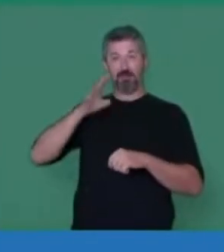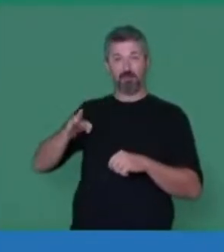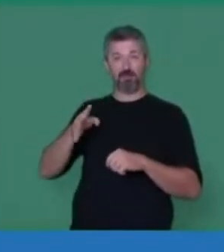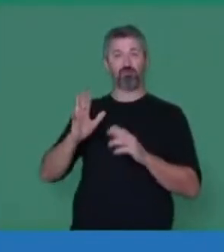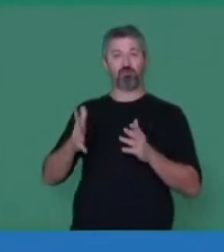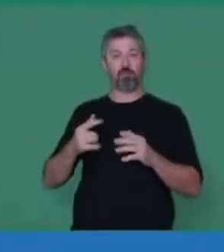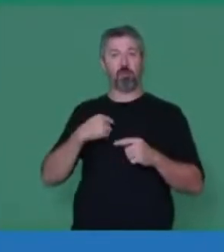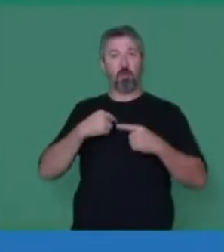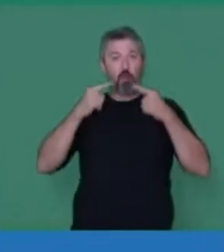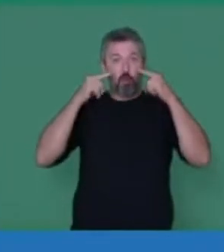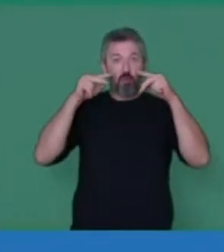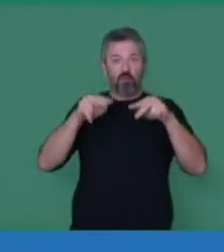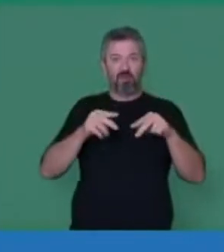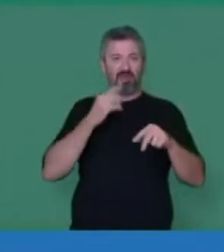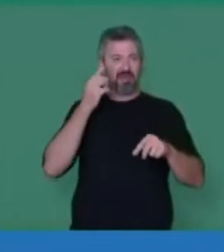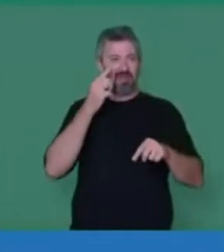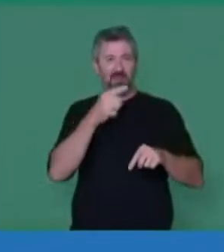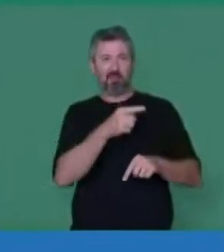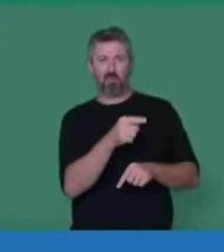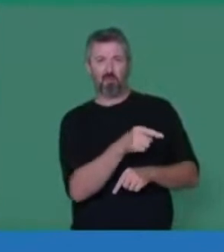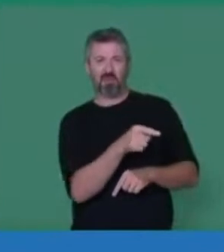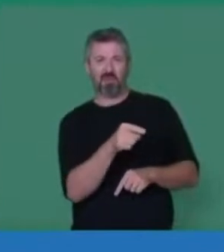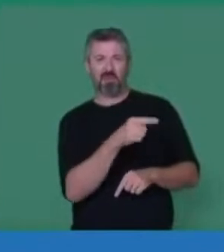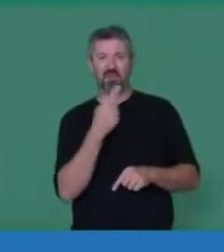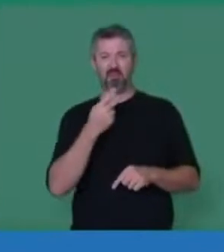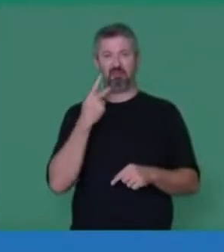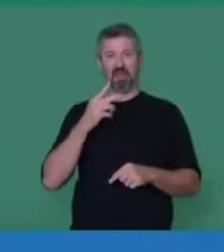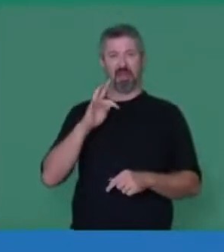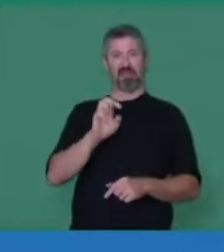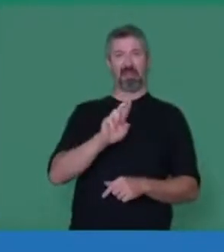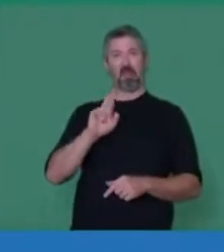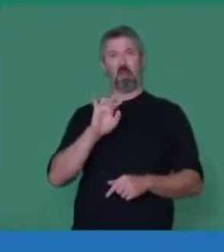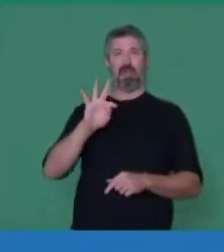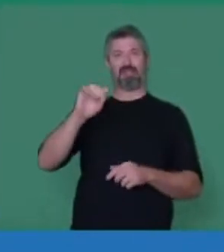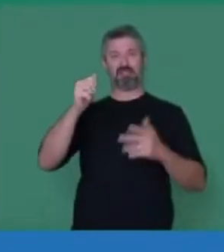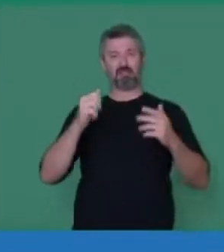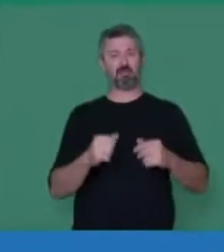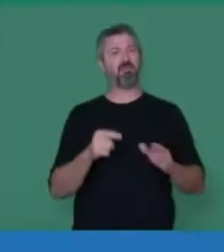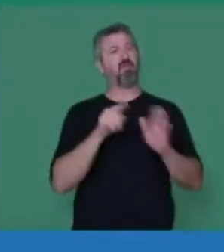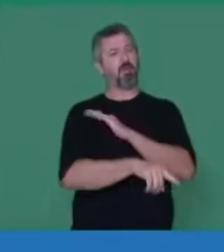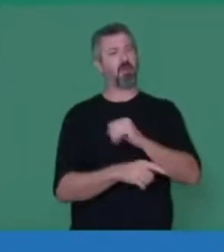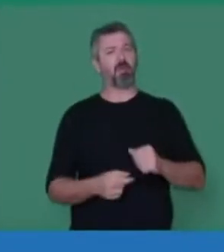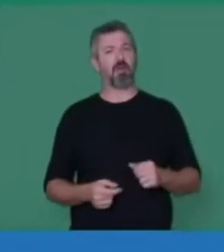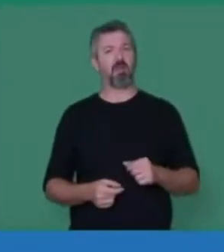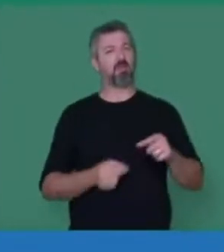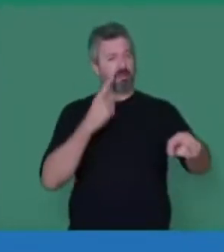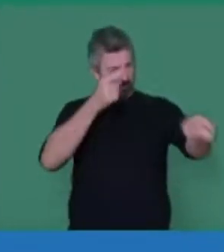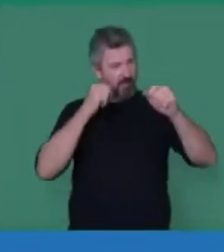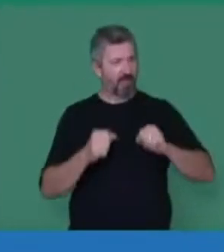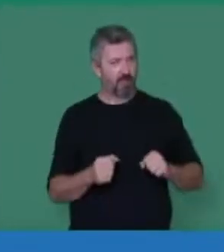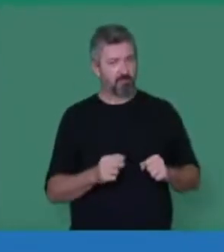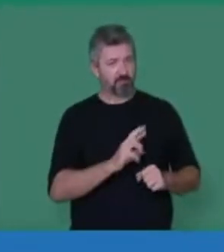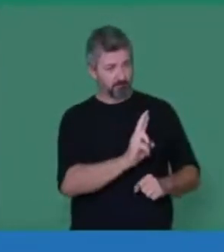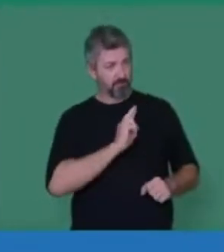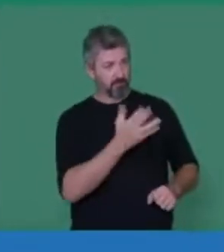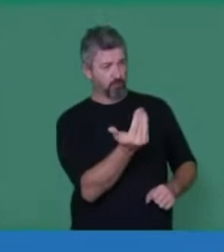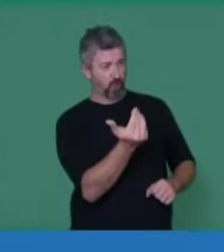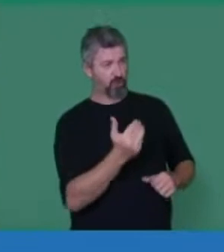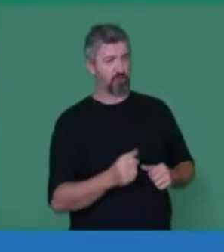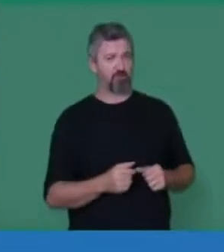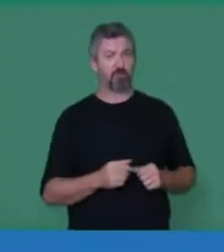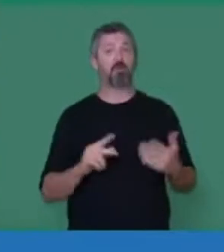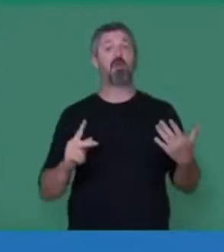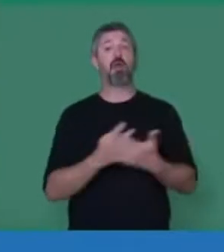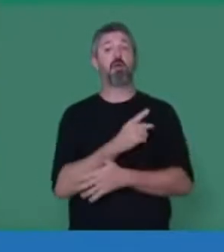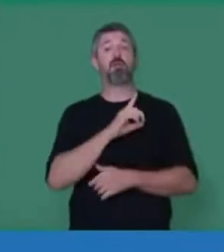Eu fico vendo um deputado aqui falar de terrorismo. Eu pergunto, deputados, respondam. O que